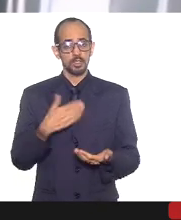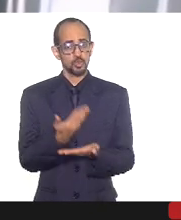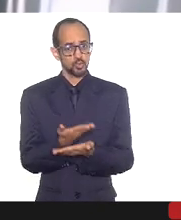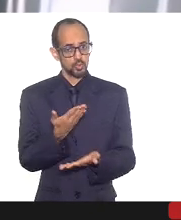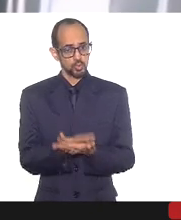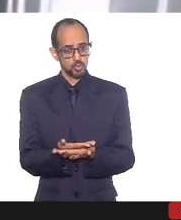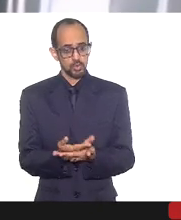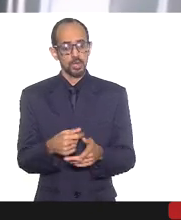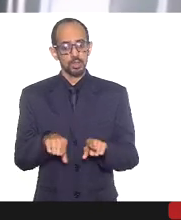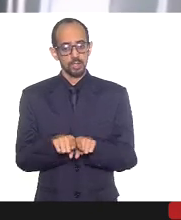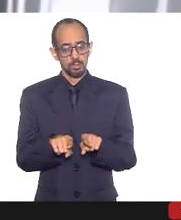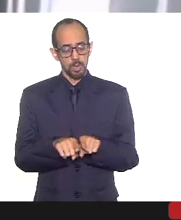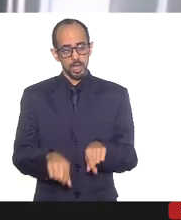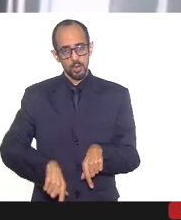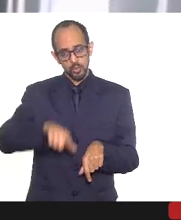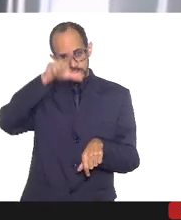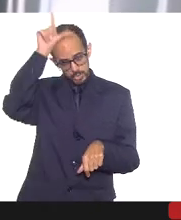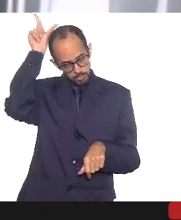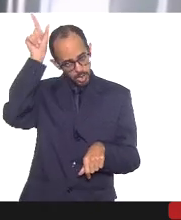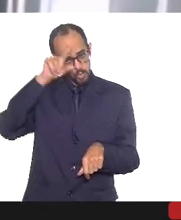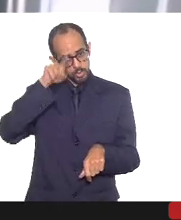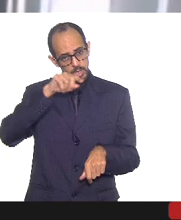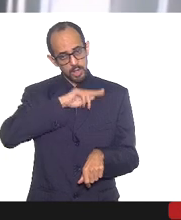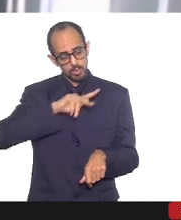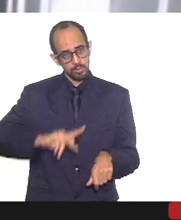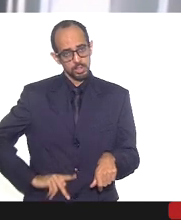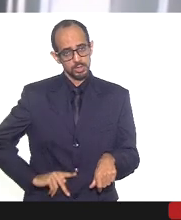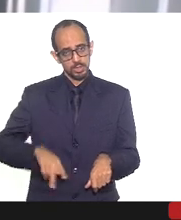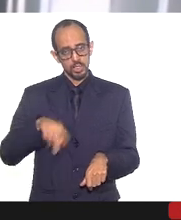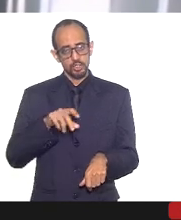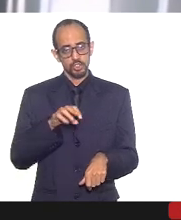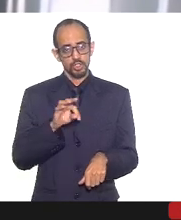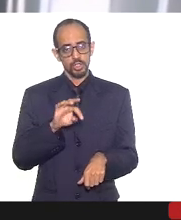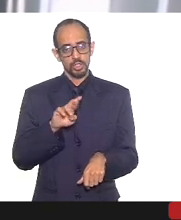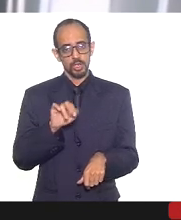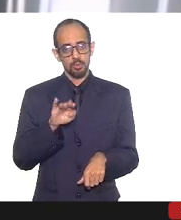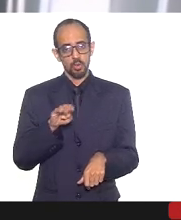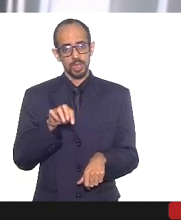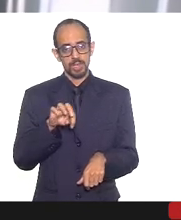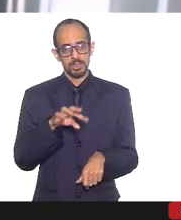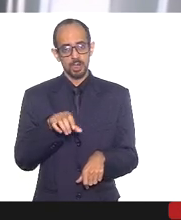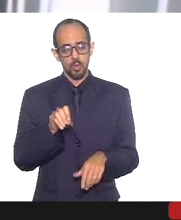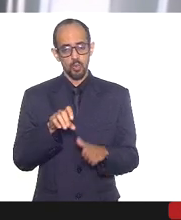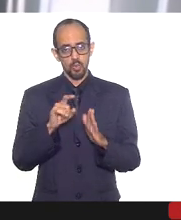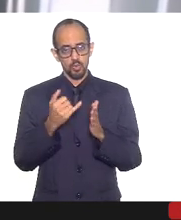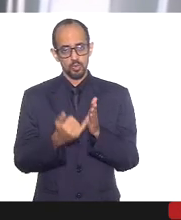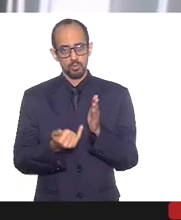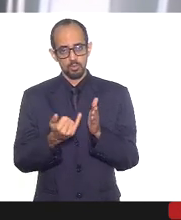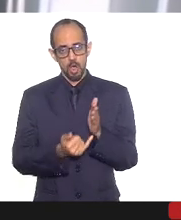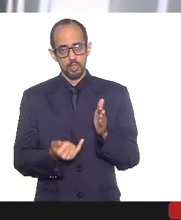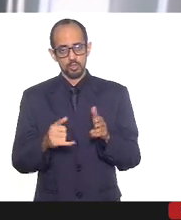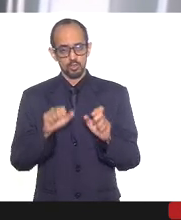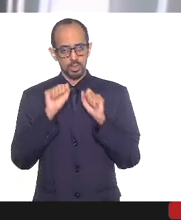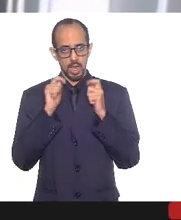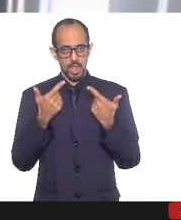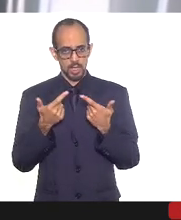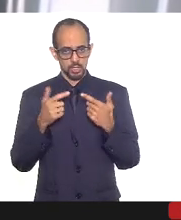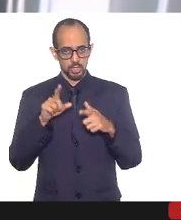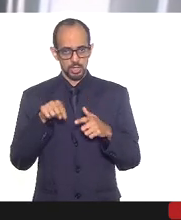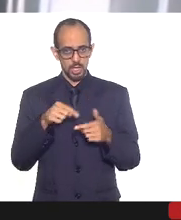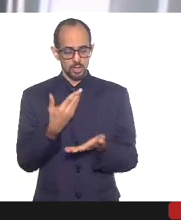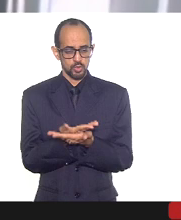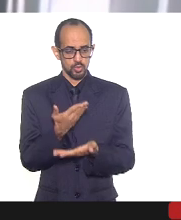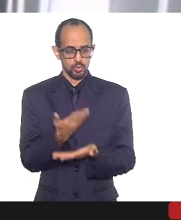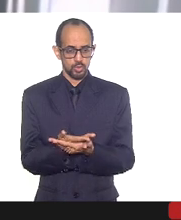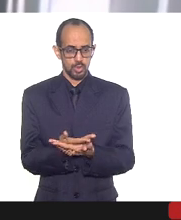Luiz Paulo Corrêa da Rocha, nosso presidente da Comissão de Tributação. O foco é exatamente esse, é estudar as alterações